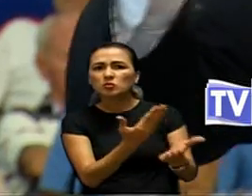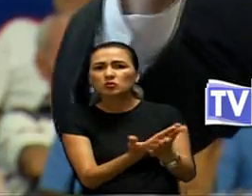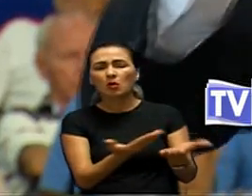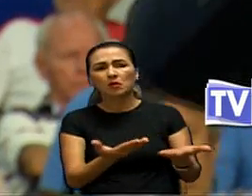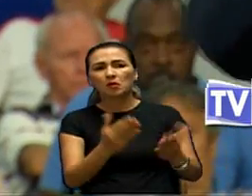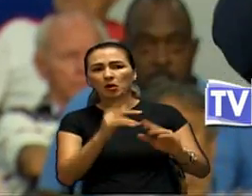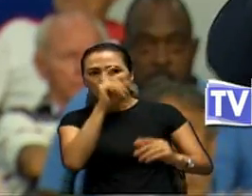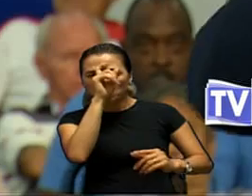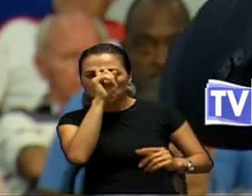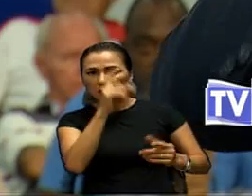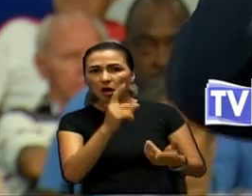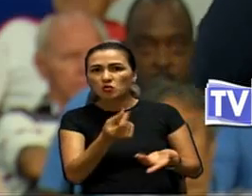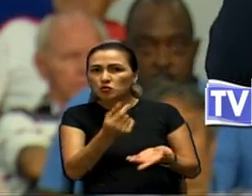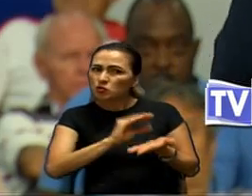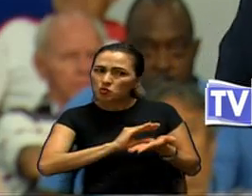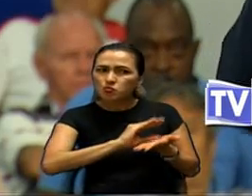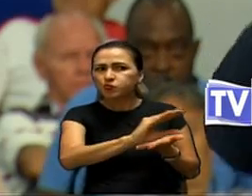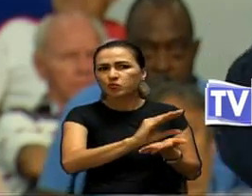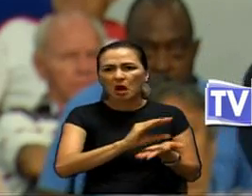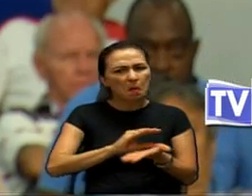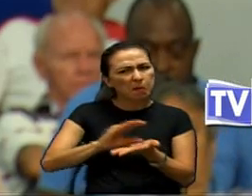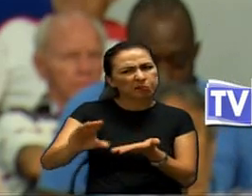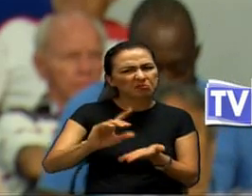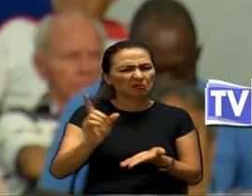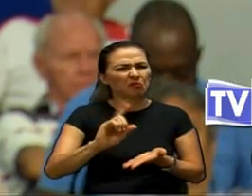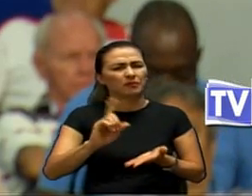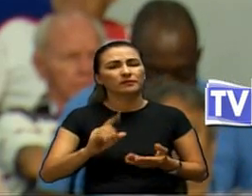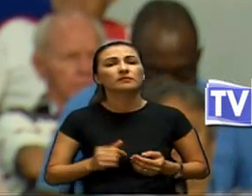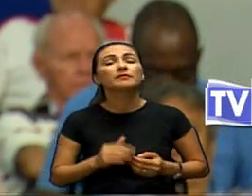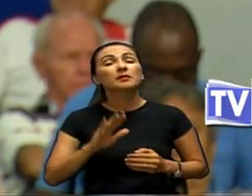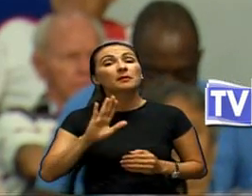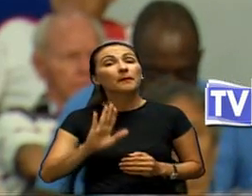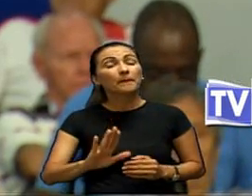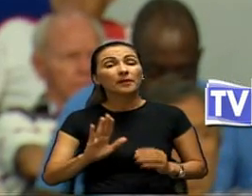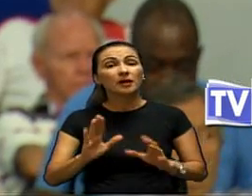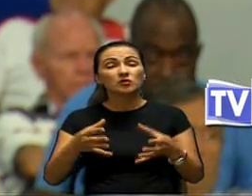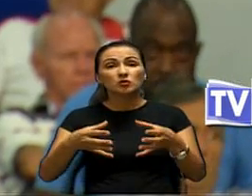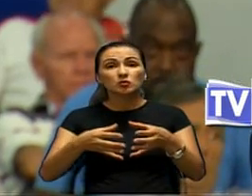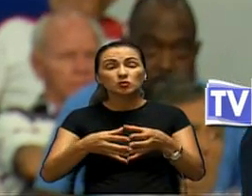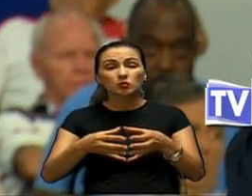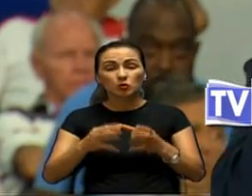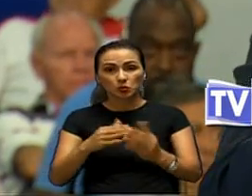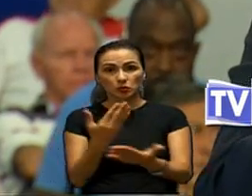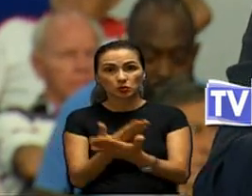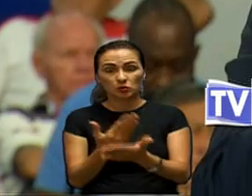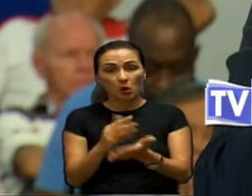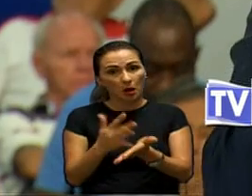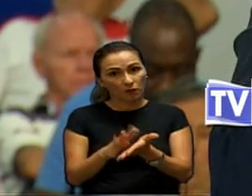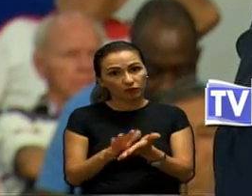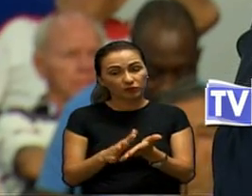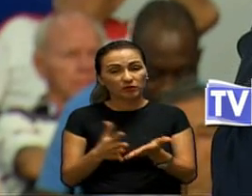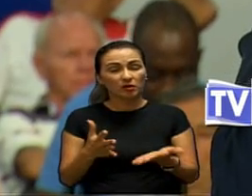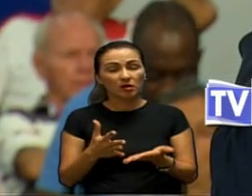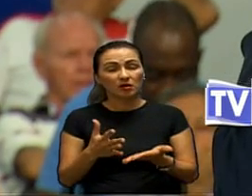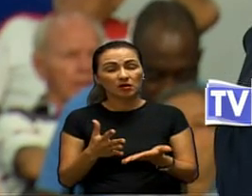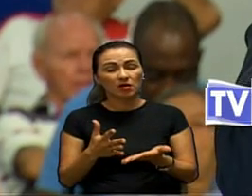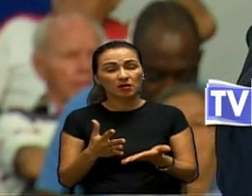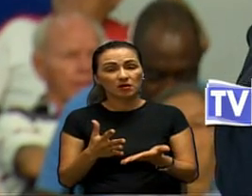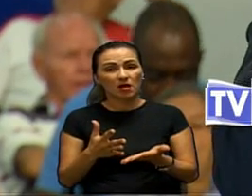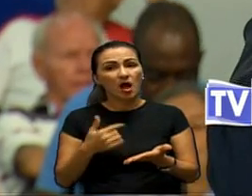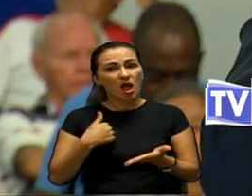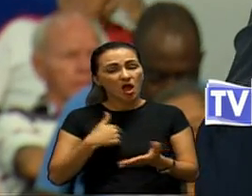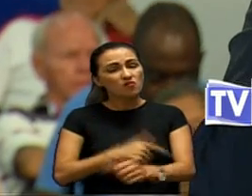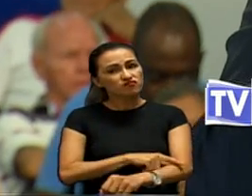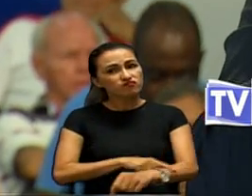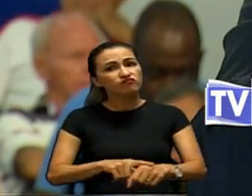parceria público-privada. Foi só isso. Os carnavalescos têm o meu respeito, eu só não concordo, essa é a minha opinião, respeito eles,